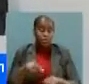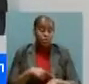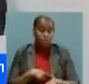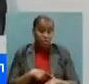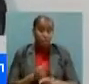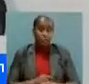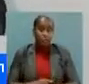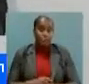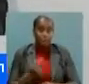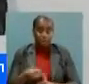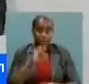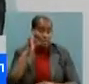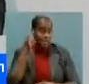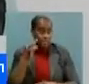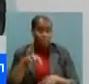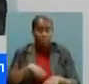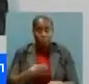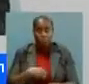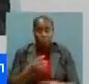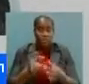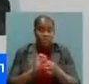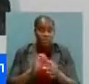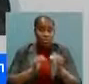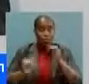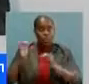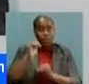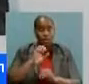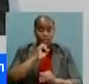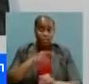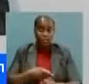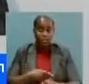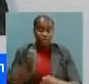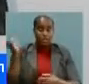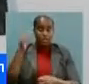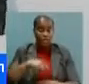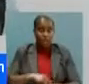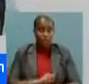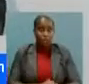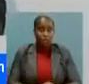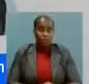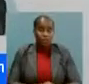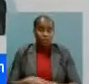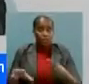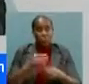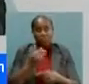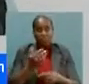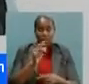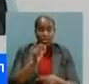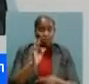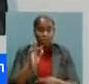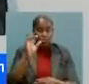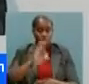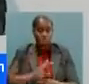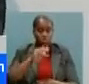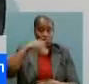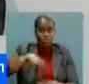momento temos sinais preocupantes relativamente ao aumento do endividamento interno, que atingiu já cerca de 34% do